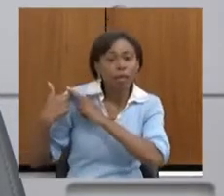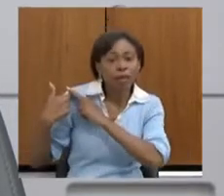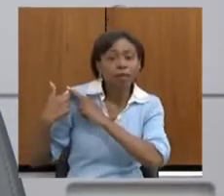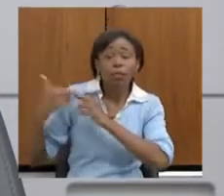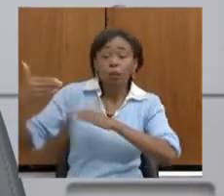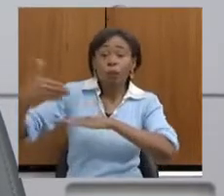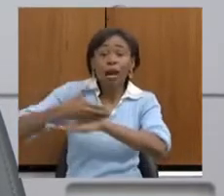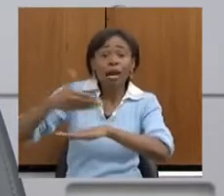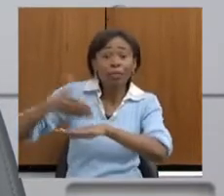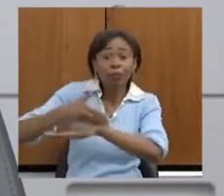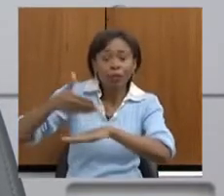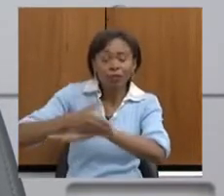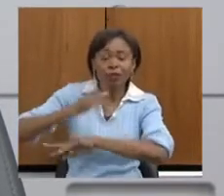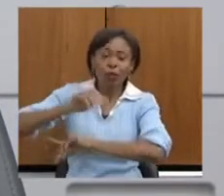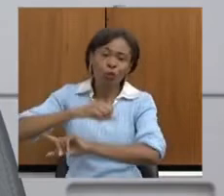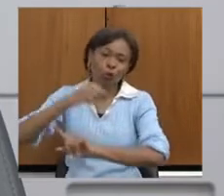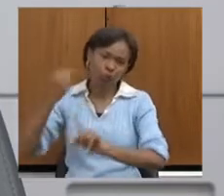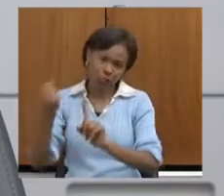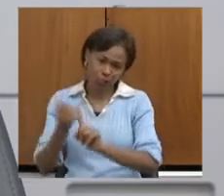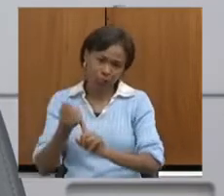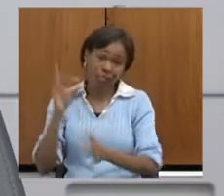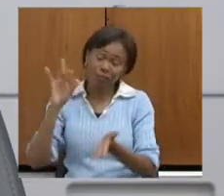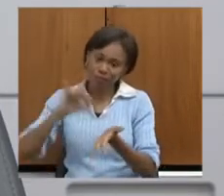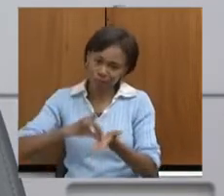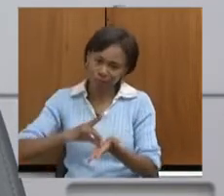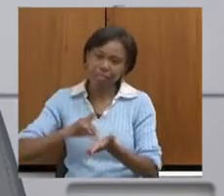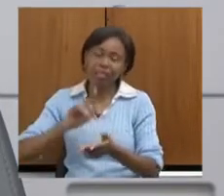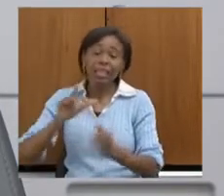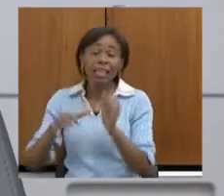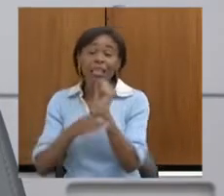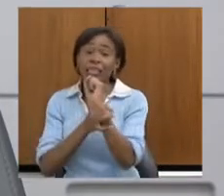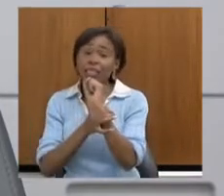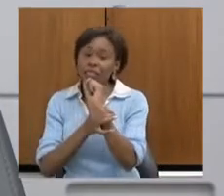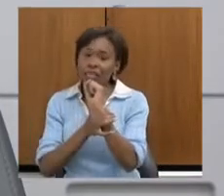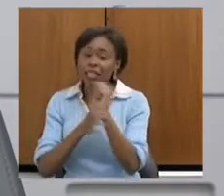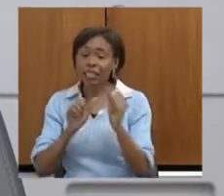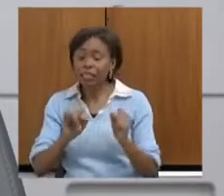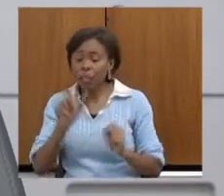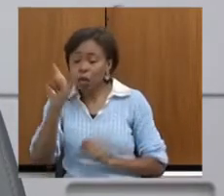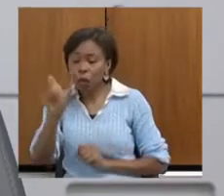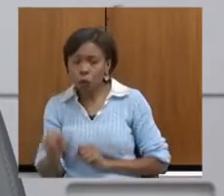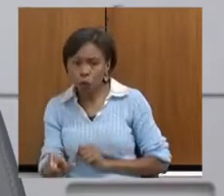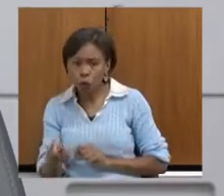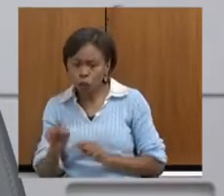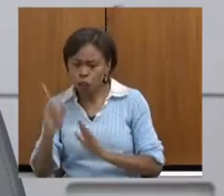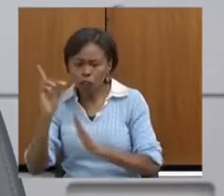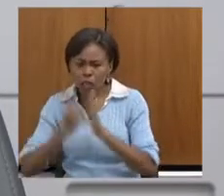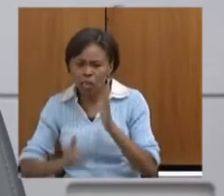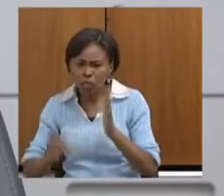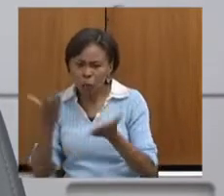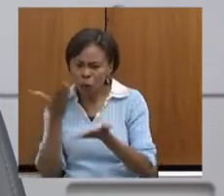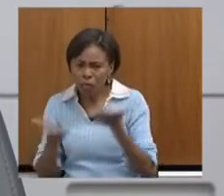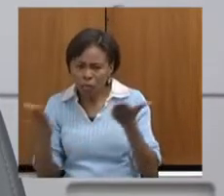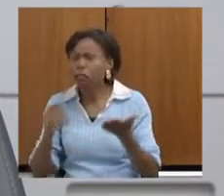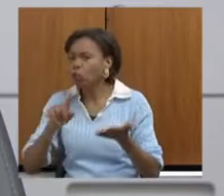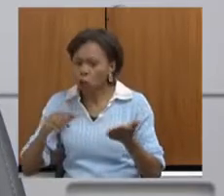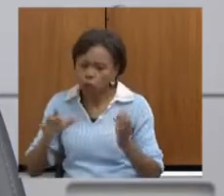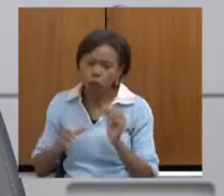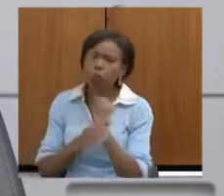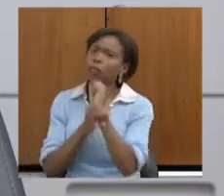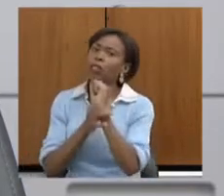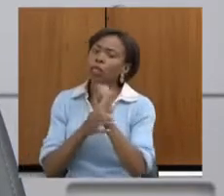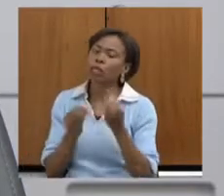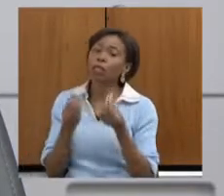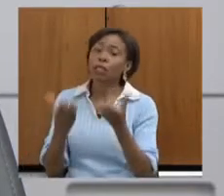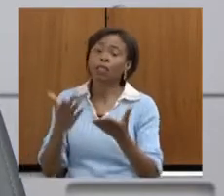efetiva EA garantia de que as pessoas que tenham seus direitos violados compreendam a dimensão de Tais violações e